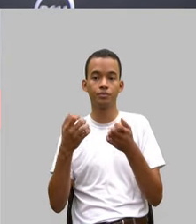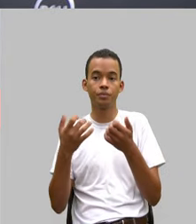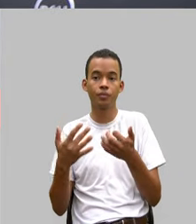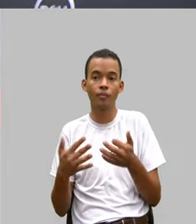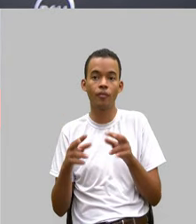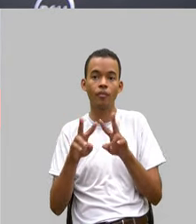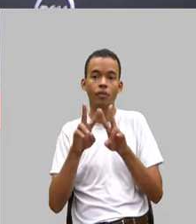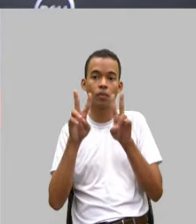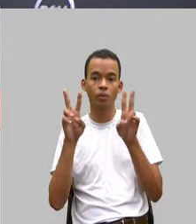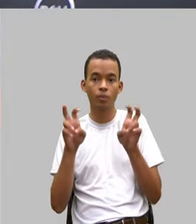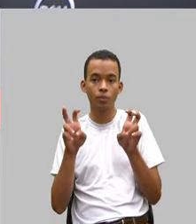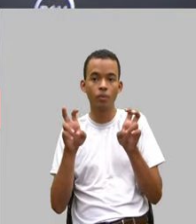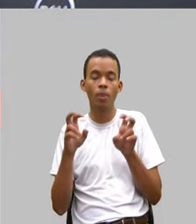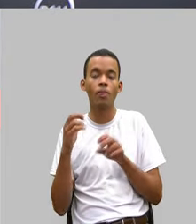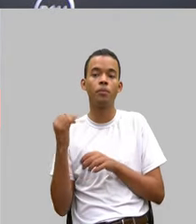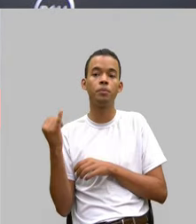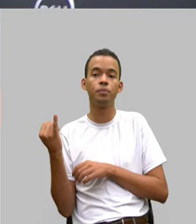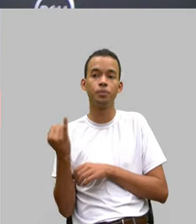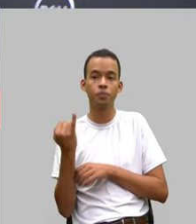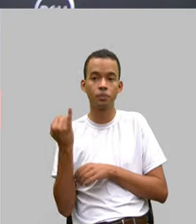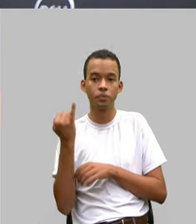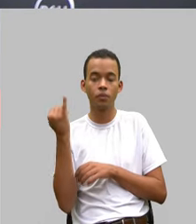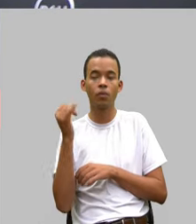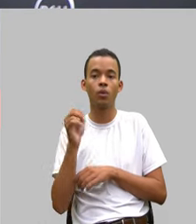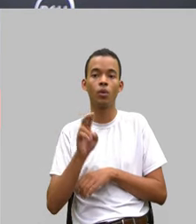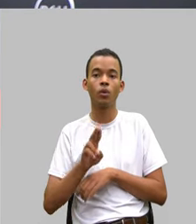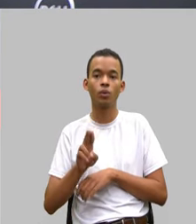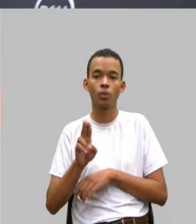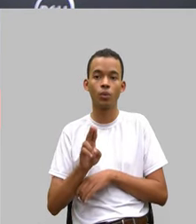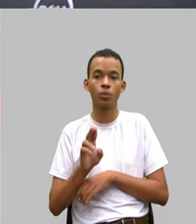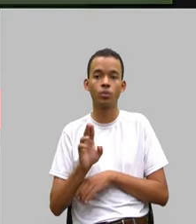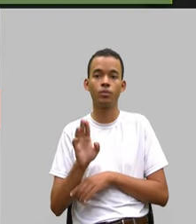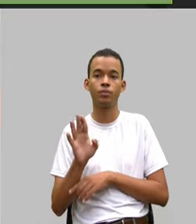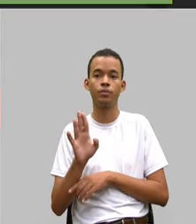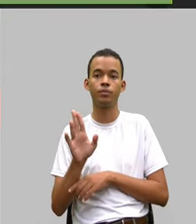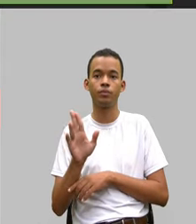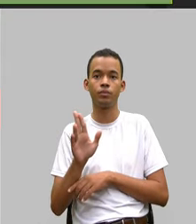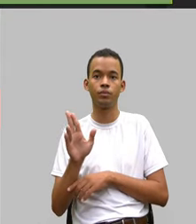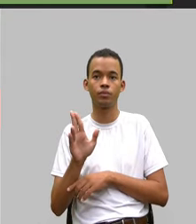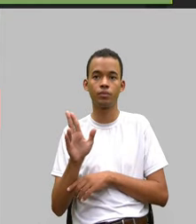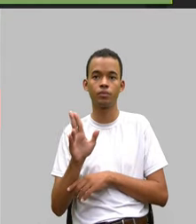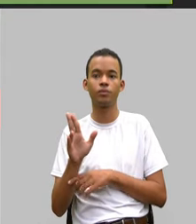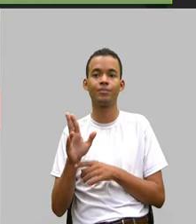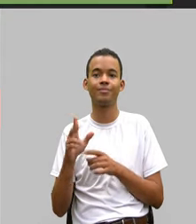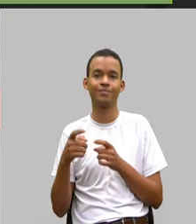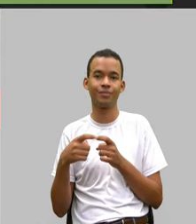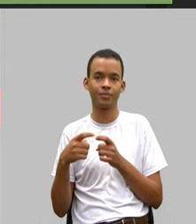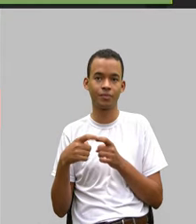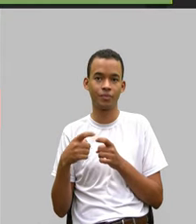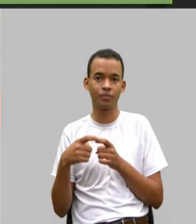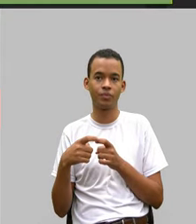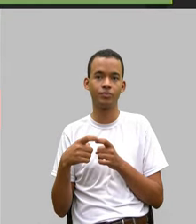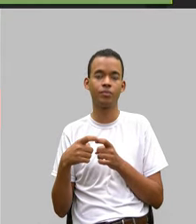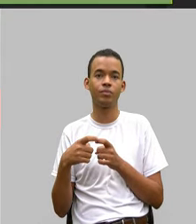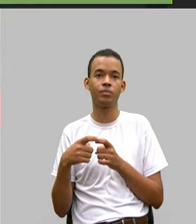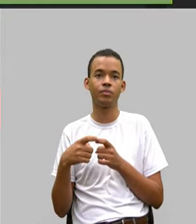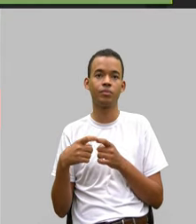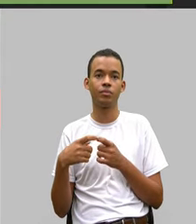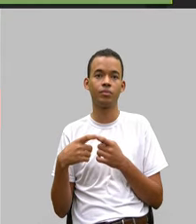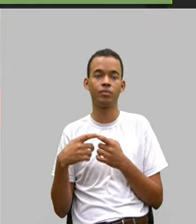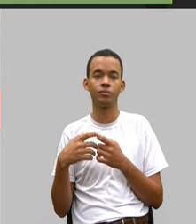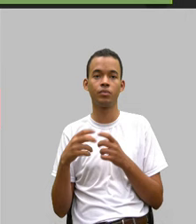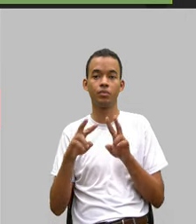uso terapêutico da cannabis eh começando Então por um assunto importante né que é a respeito